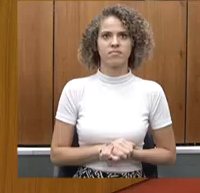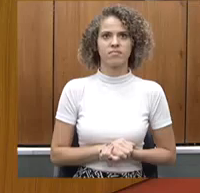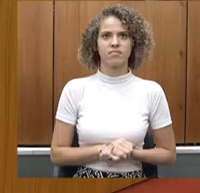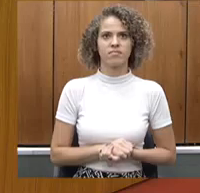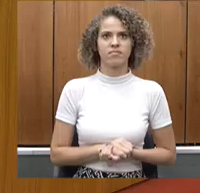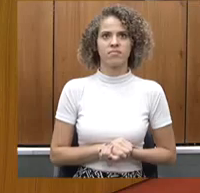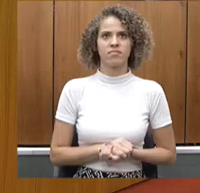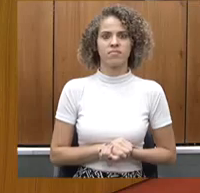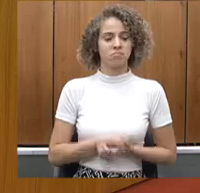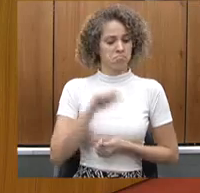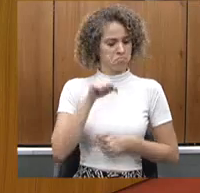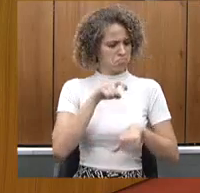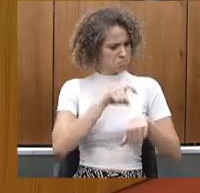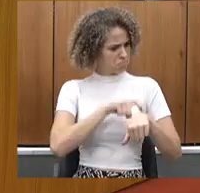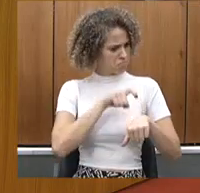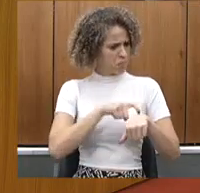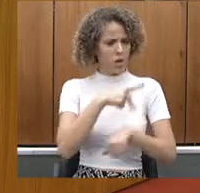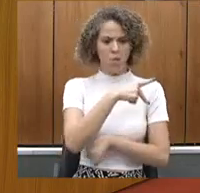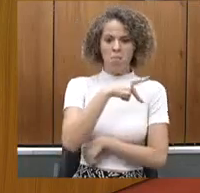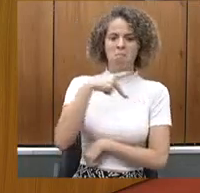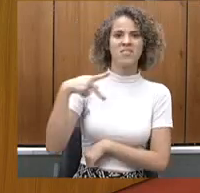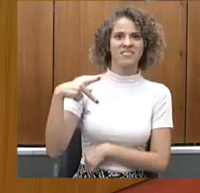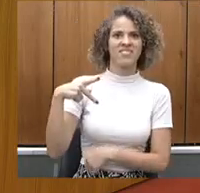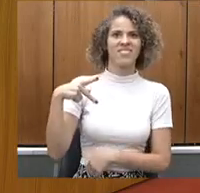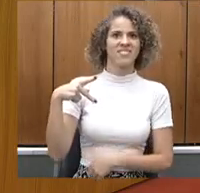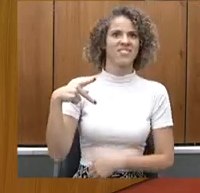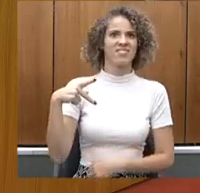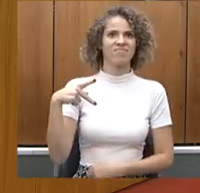neste momento a presidência